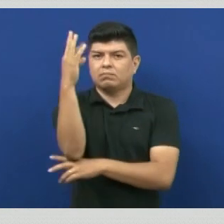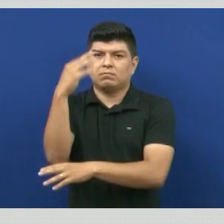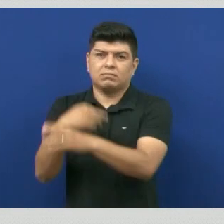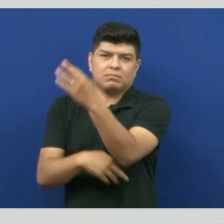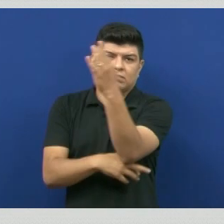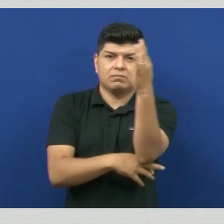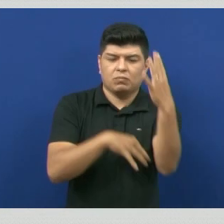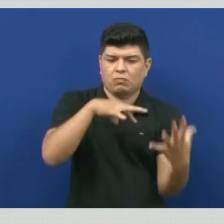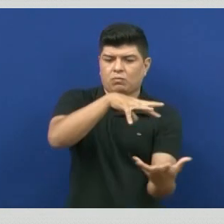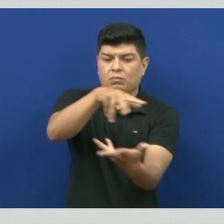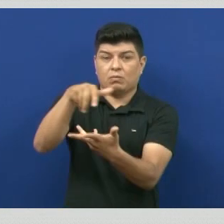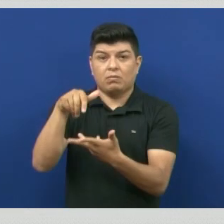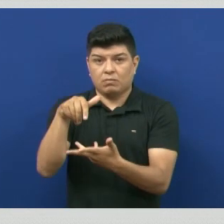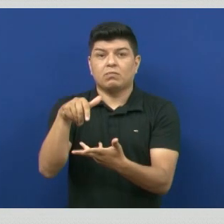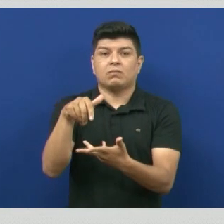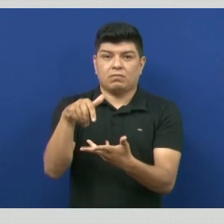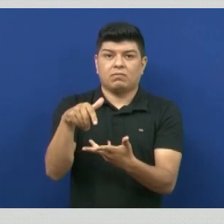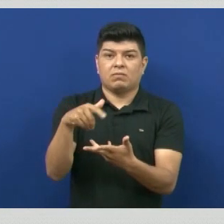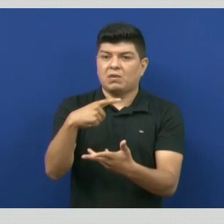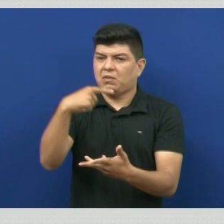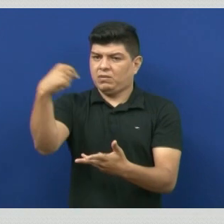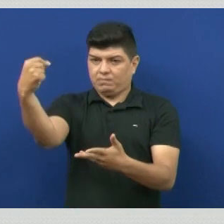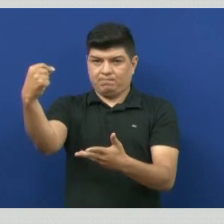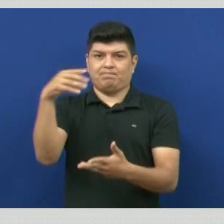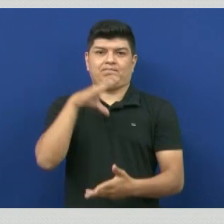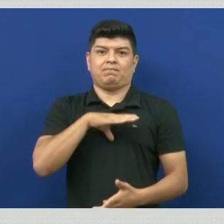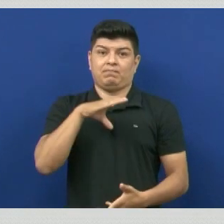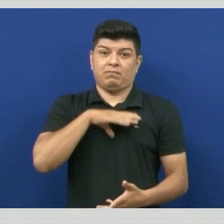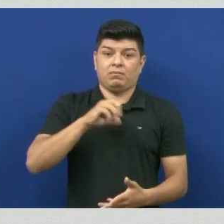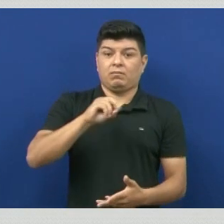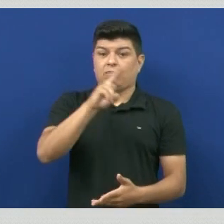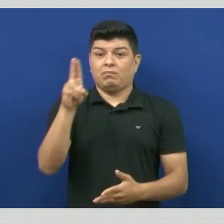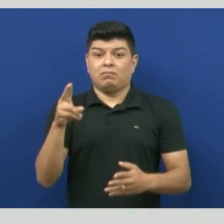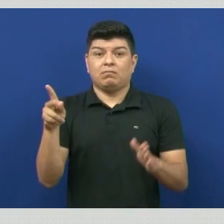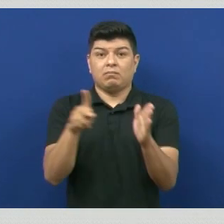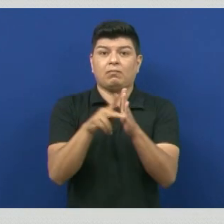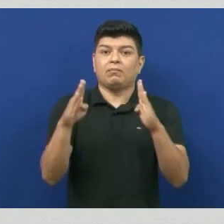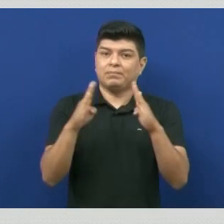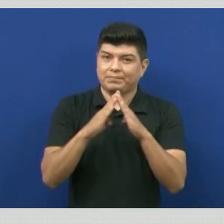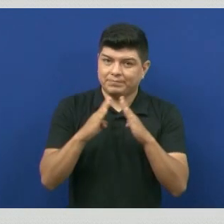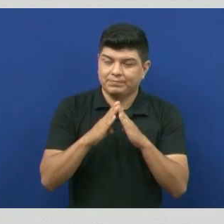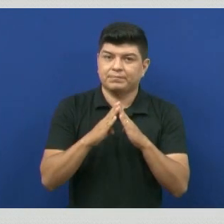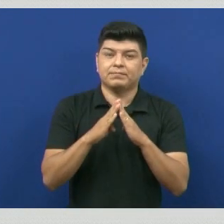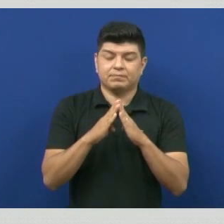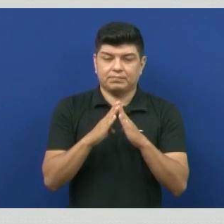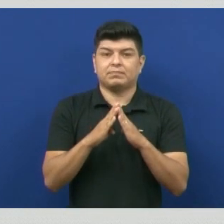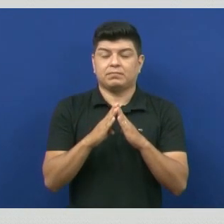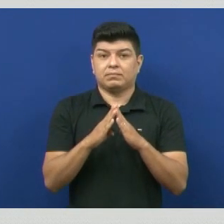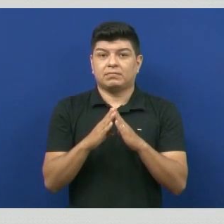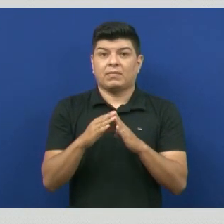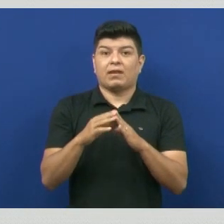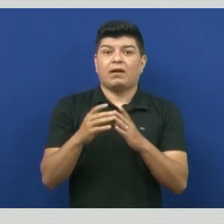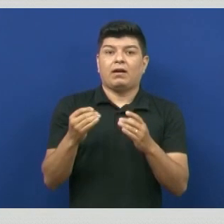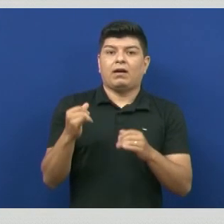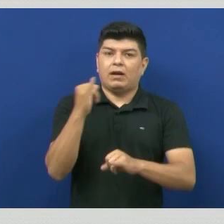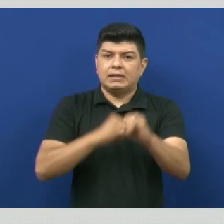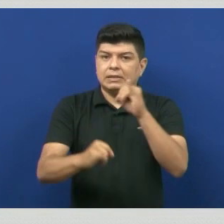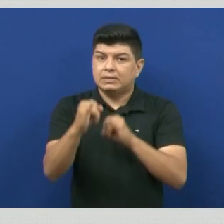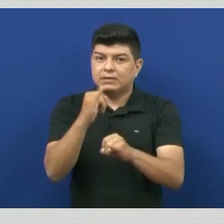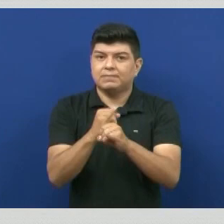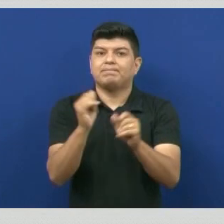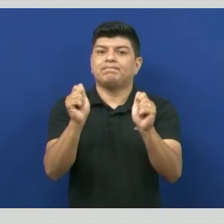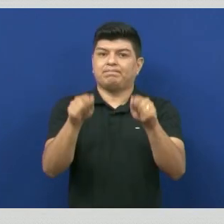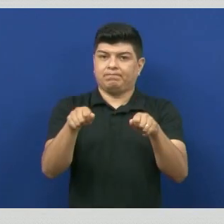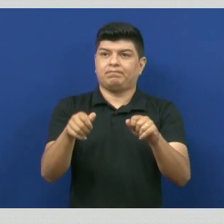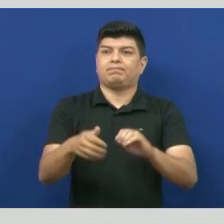mundo inteiro sem ao mesmo sairmos da cidade ou de nossas casas, né? A internet nos possibilita